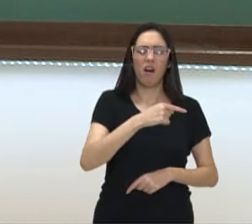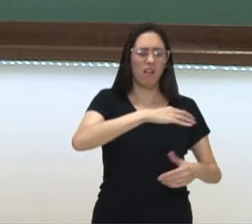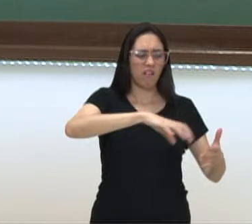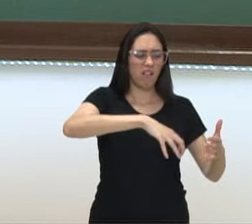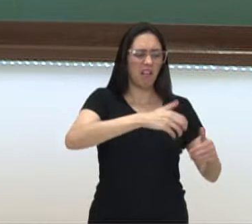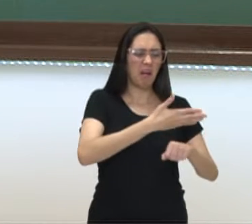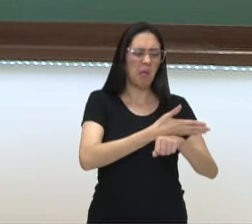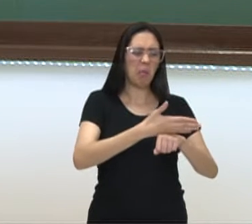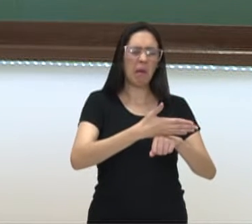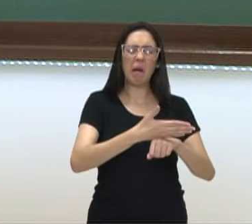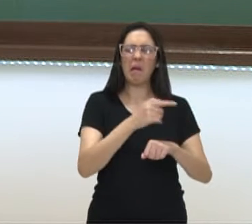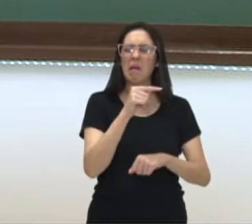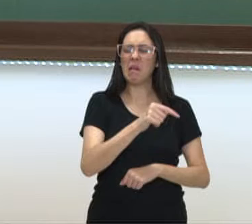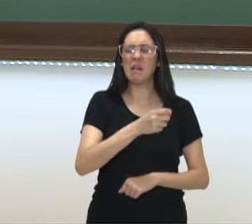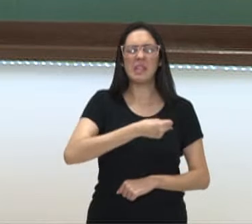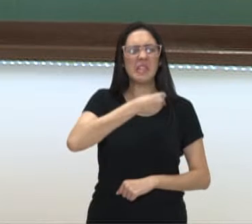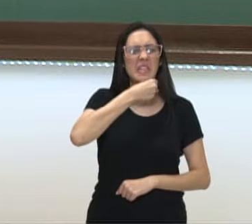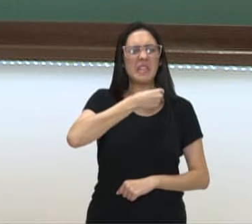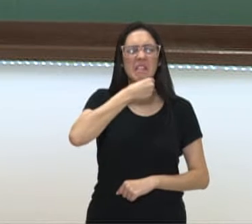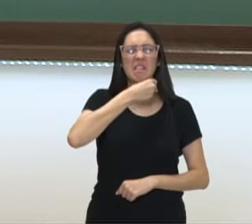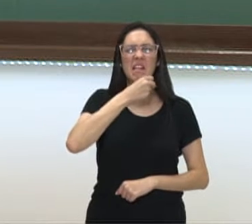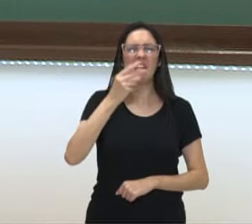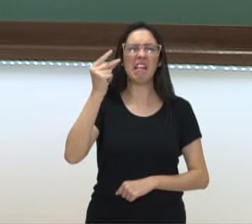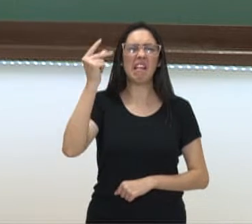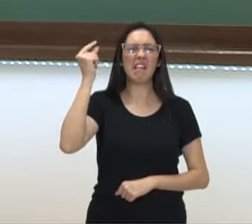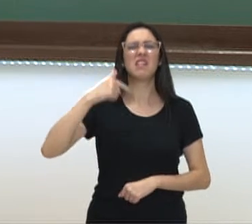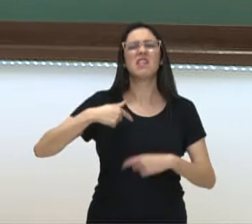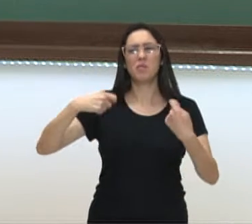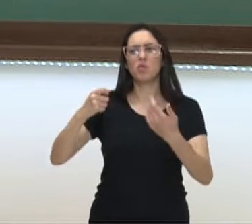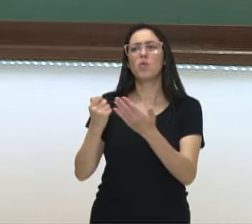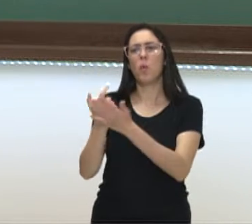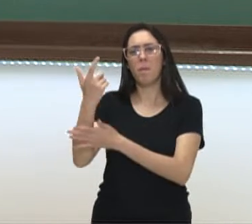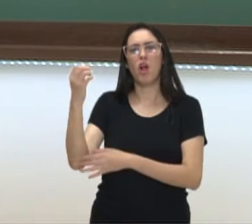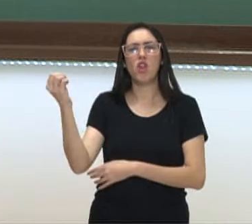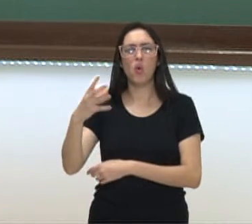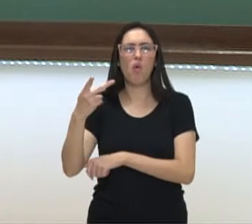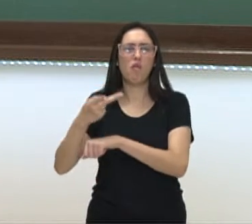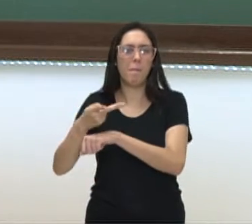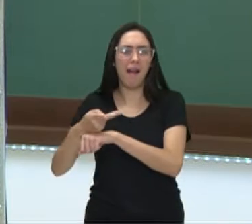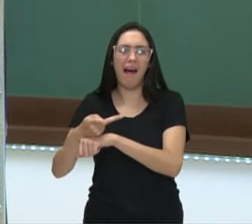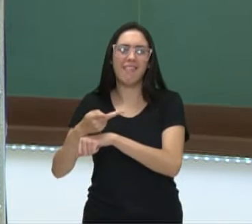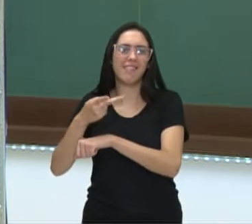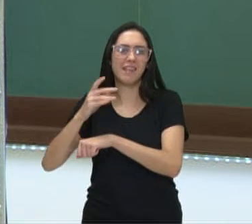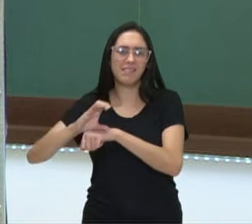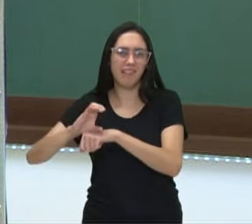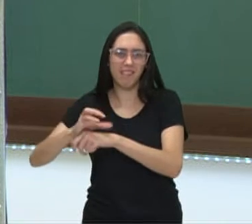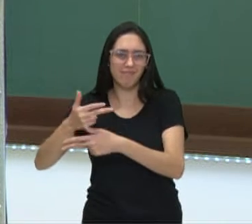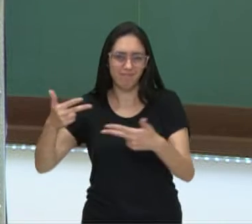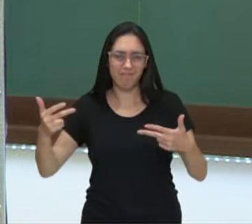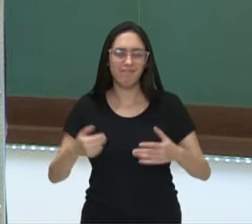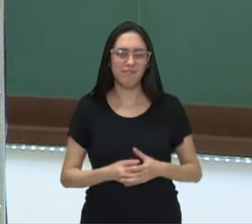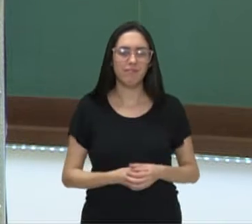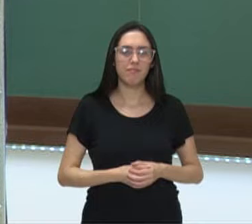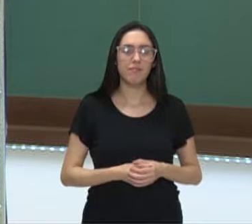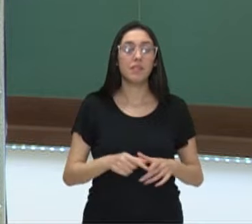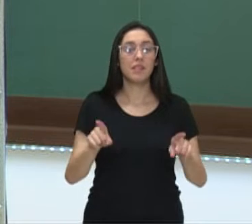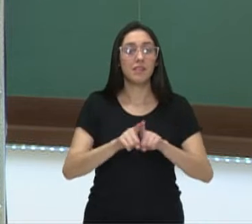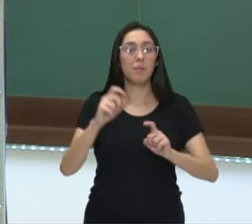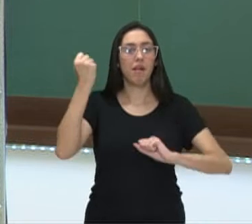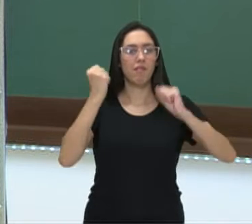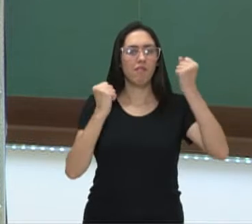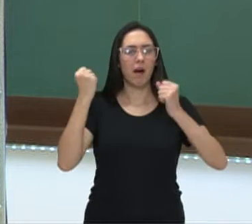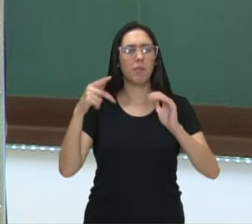comecem a olhar e pensar, nossa, esse meu produto está antigo, eu preciso comprar um novo. Mas também na indústria automobilística